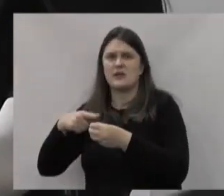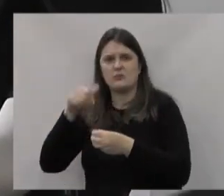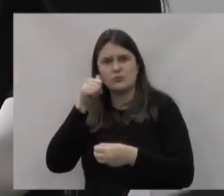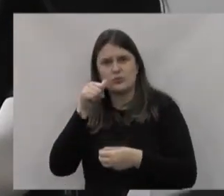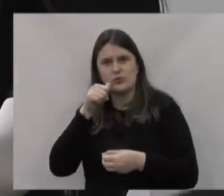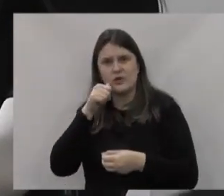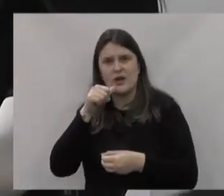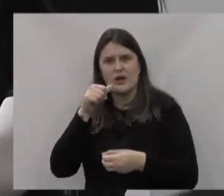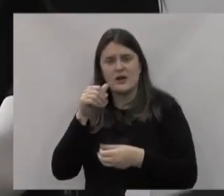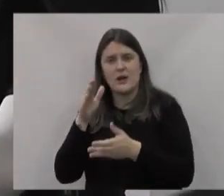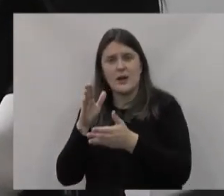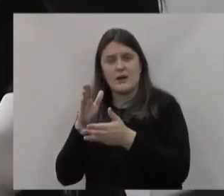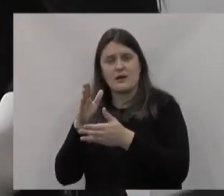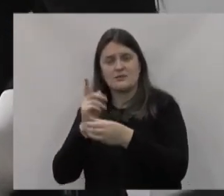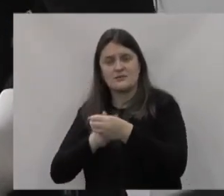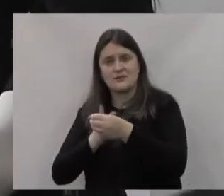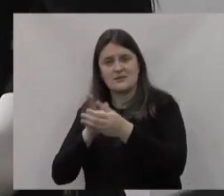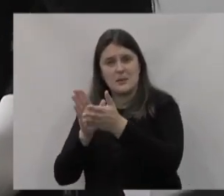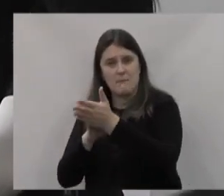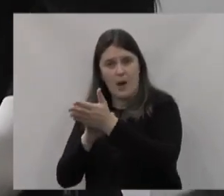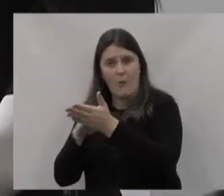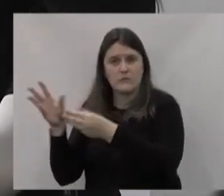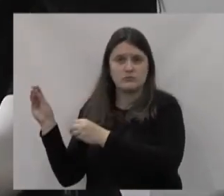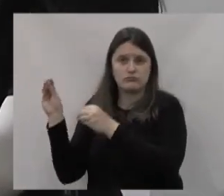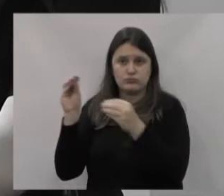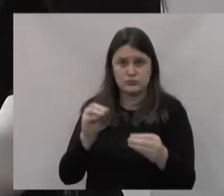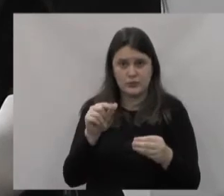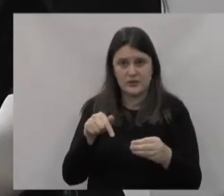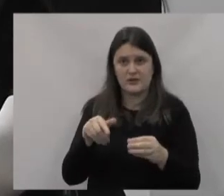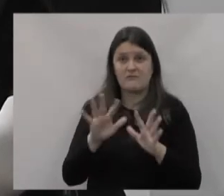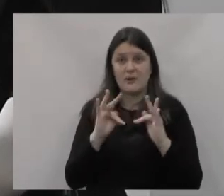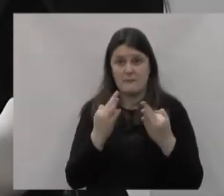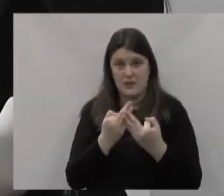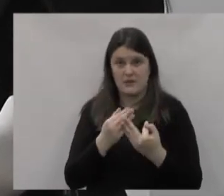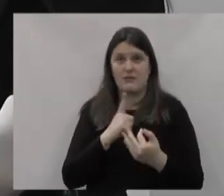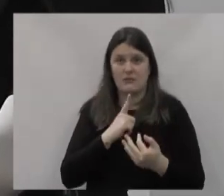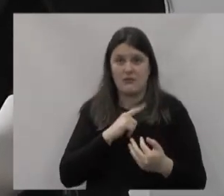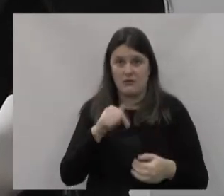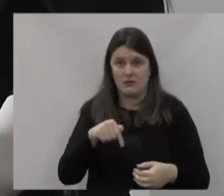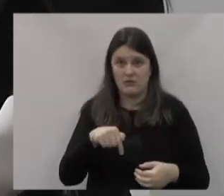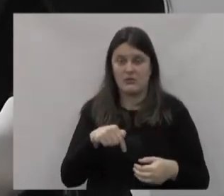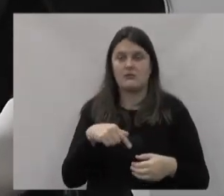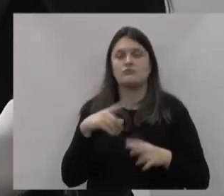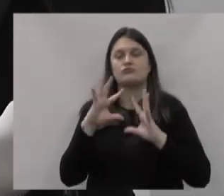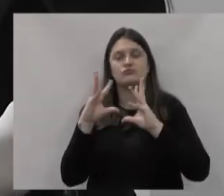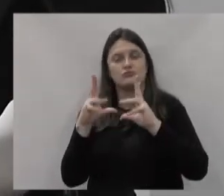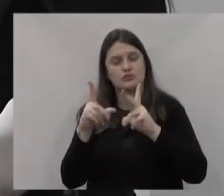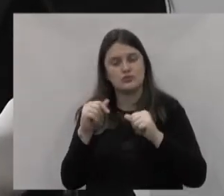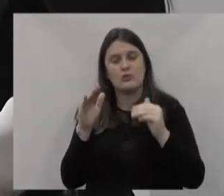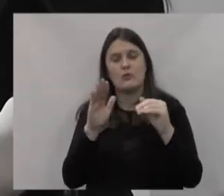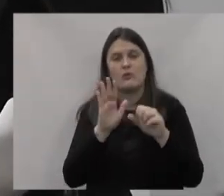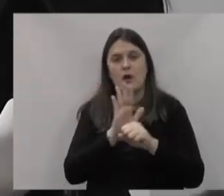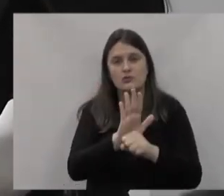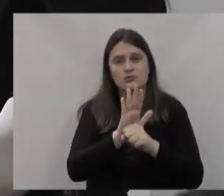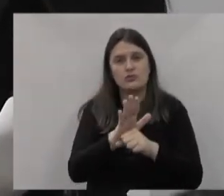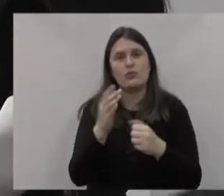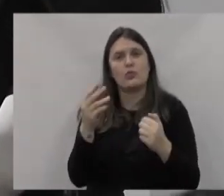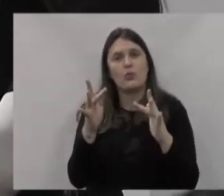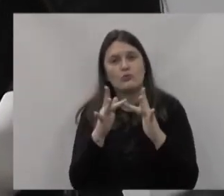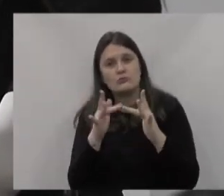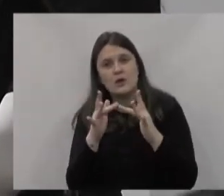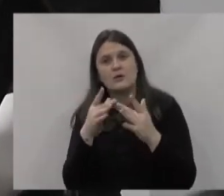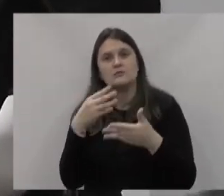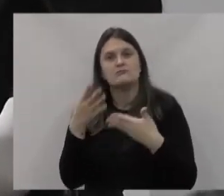mulher veio fugindo de Palmas. E daí ela está na casa de familiar. Fizemos todo o atendimento para ela, tudo que a gente pôde